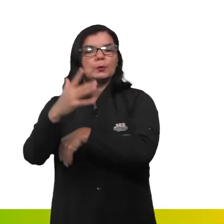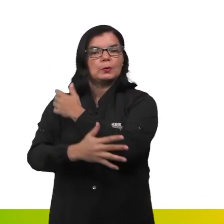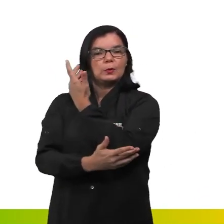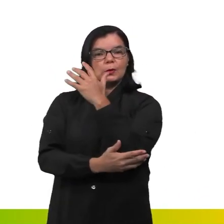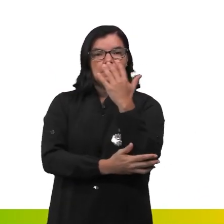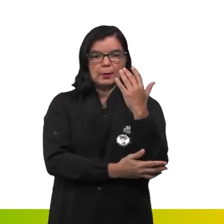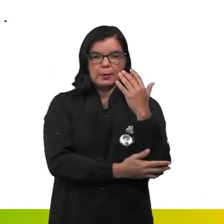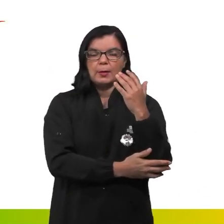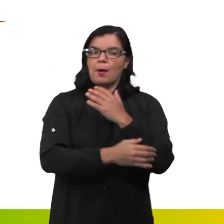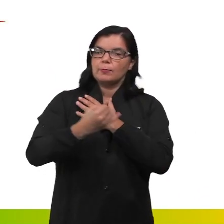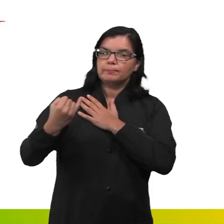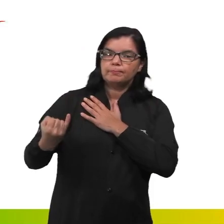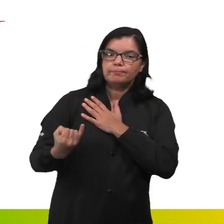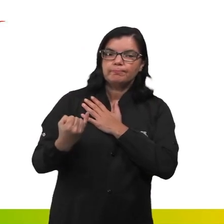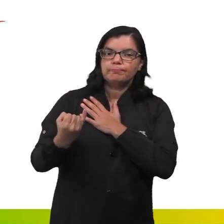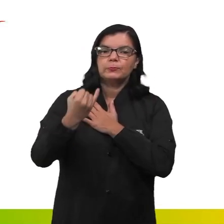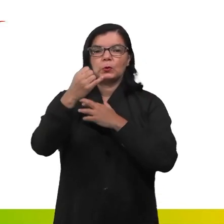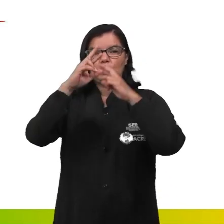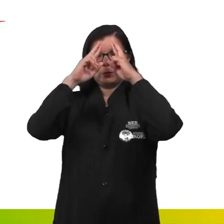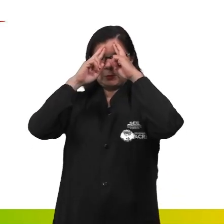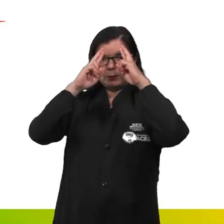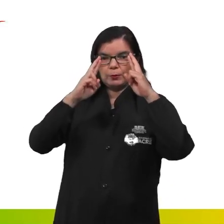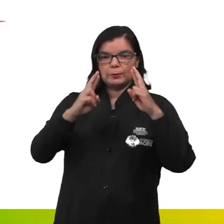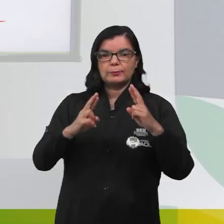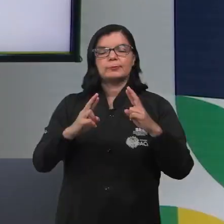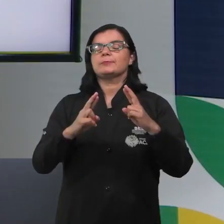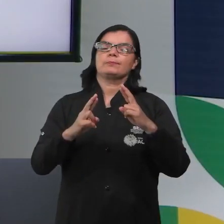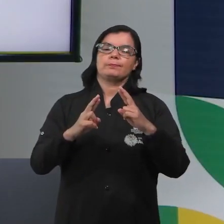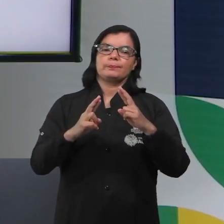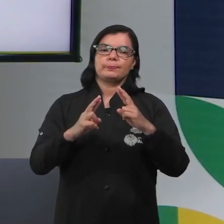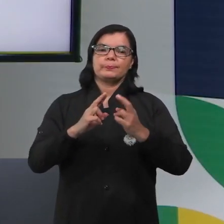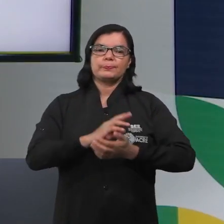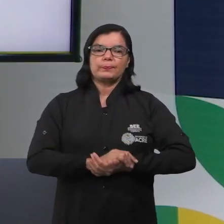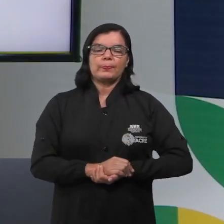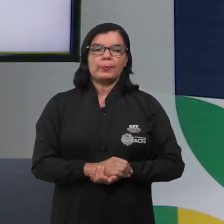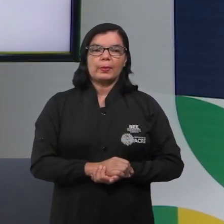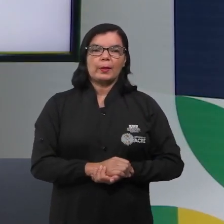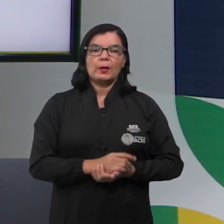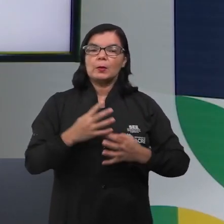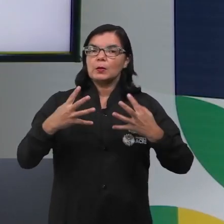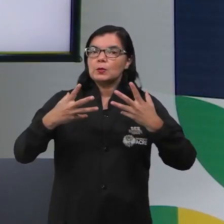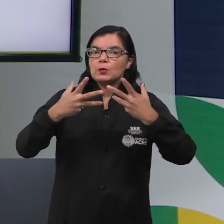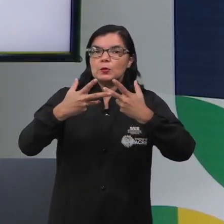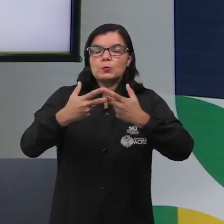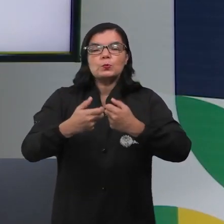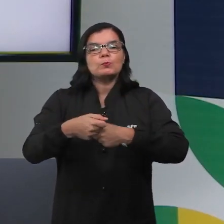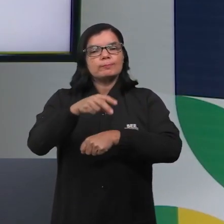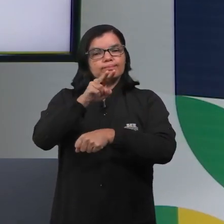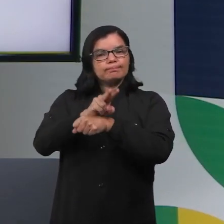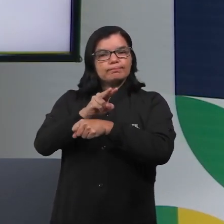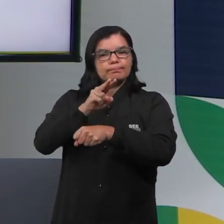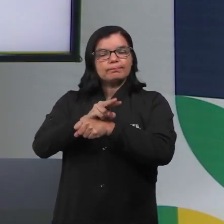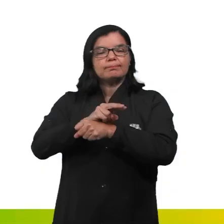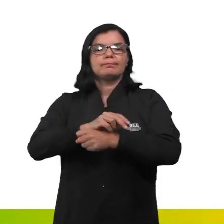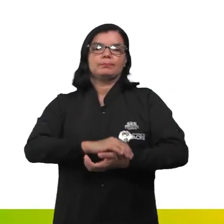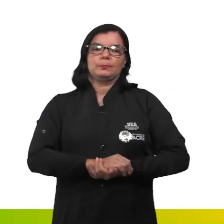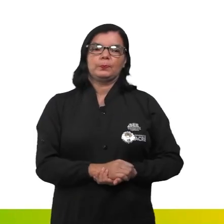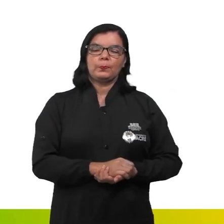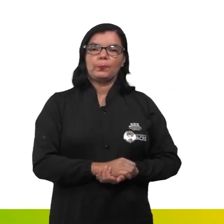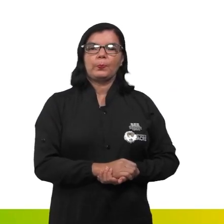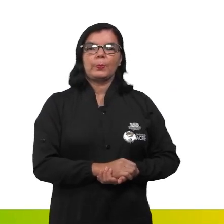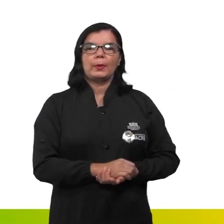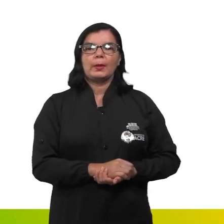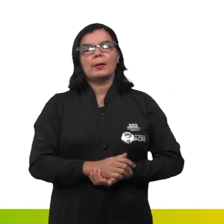é essencial, ele é indiscutível, tá? Para que tudo isso se preserve.